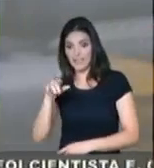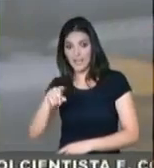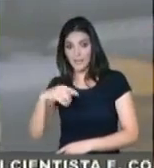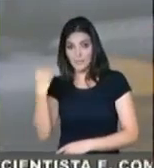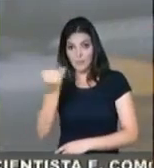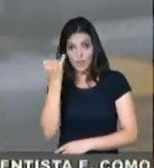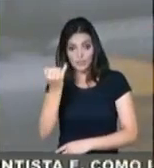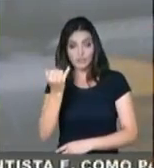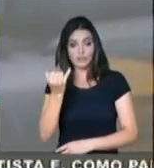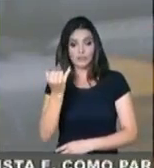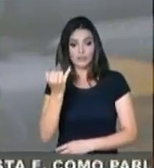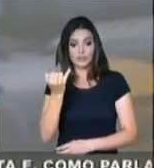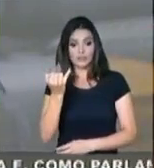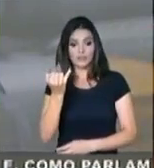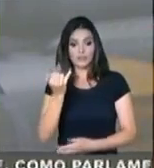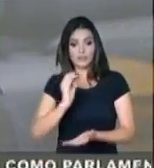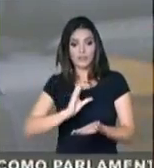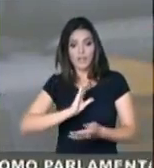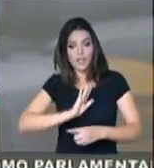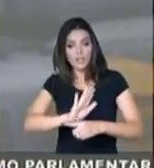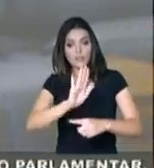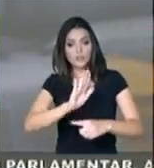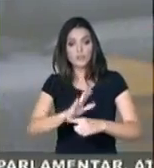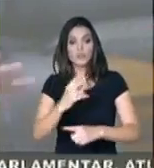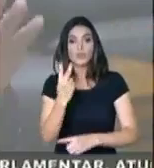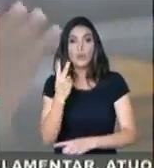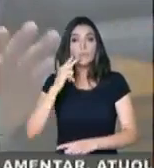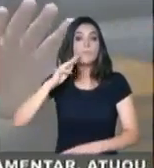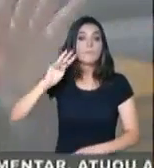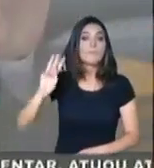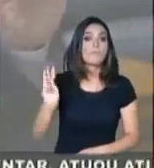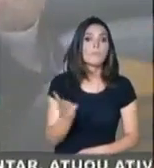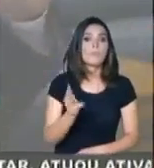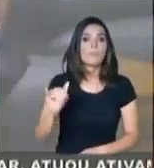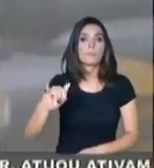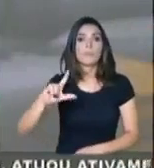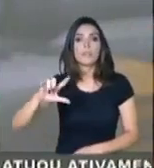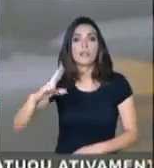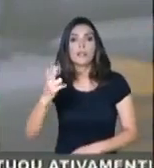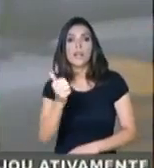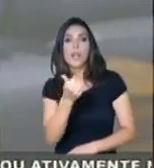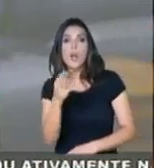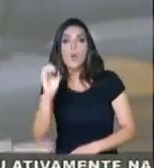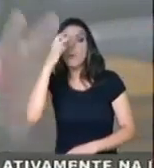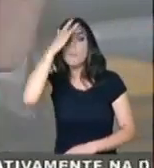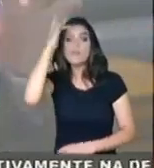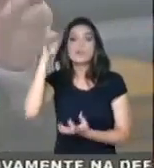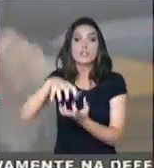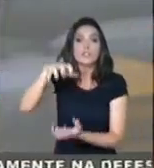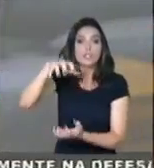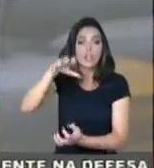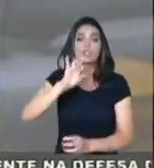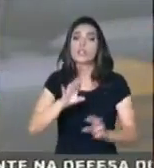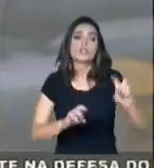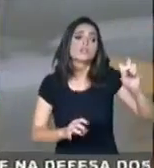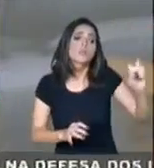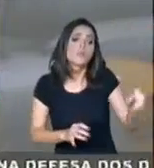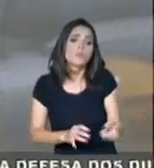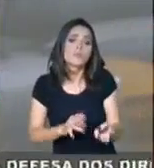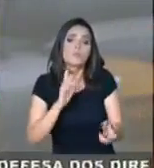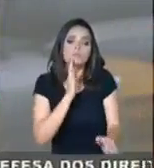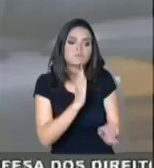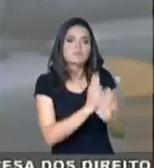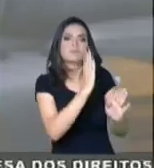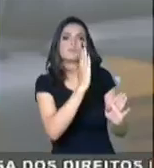beneficia mais de 2 milhões de idosos, e apenas 5 mil casos de irregularidade